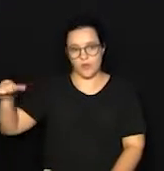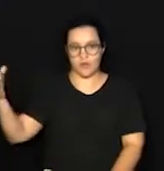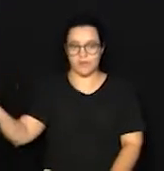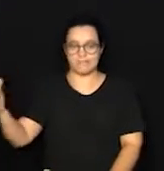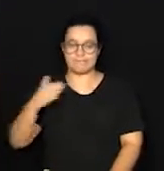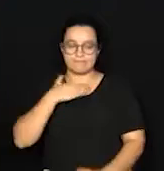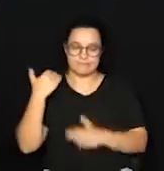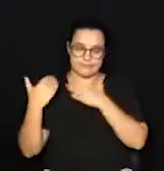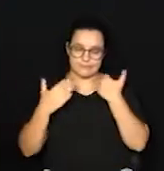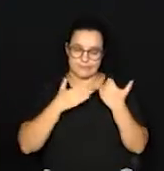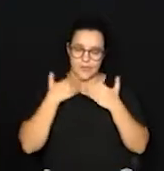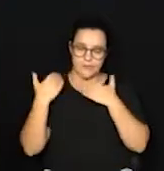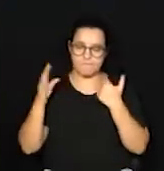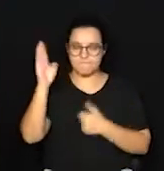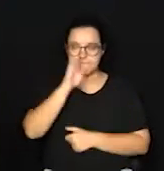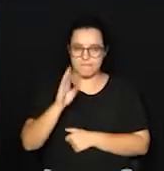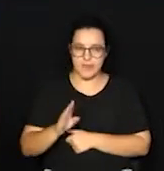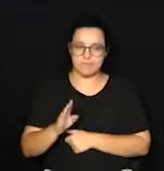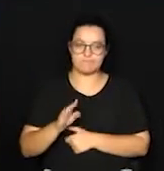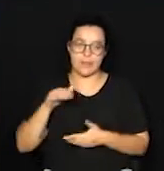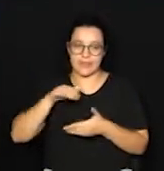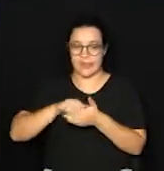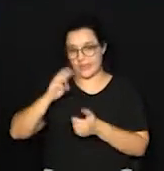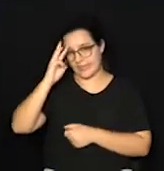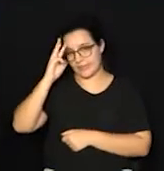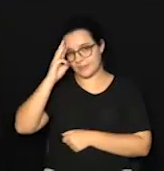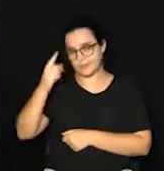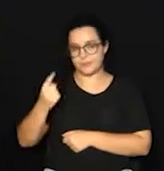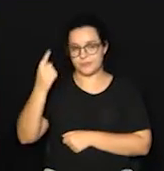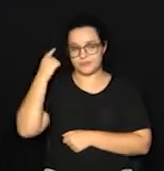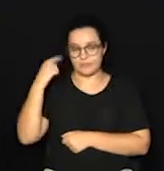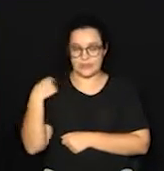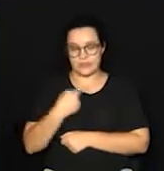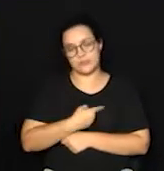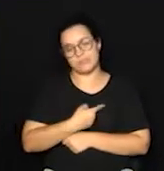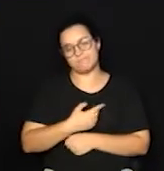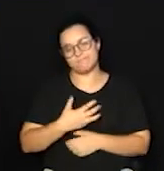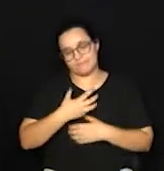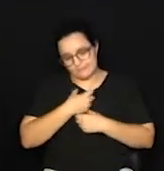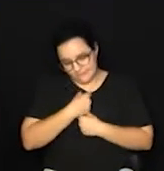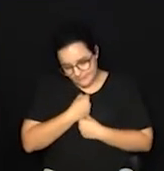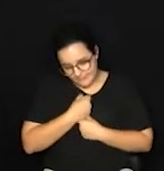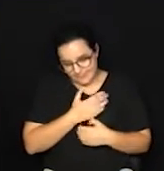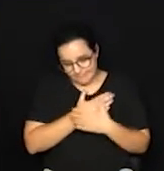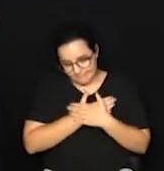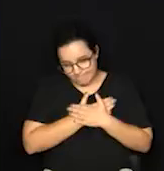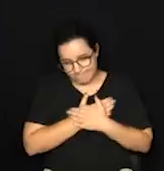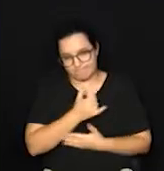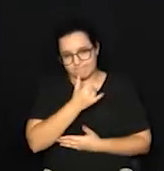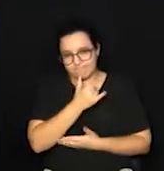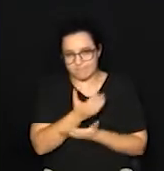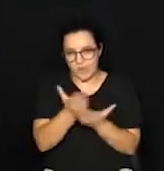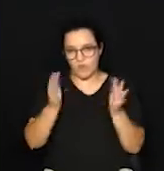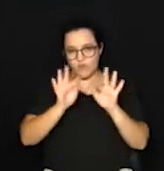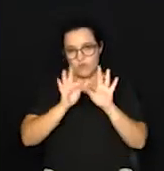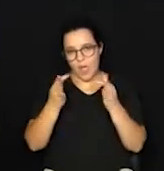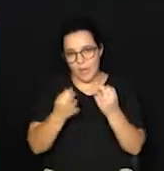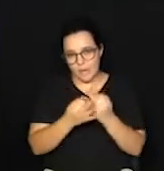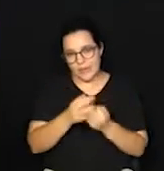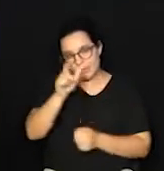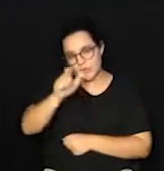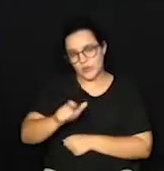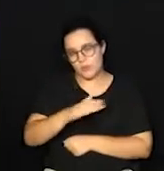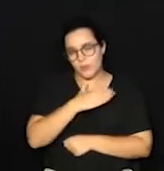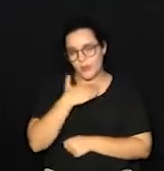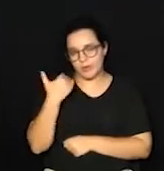160.496 óbitos no país até esta terça-feira. E fica aqui as condolências da TV Câmara Campina aos familiares das vítimas.